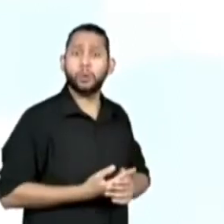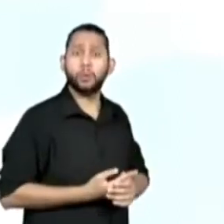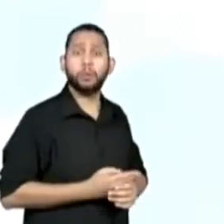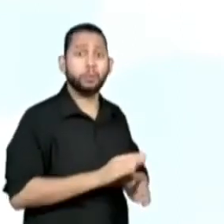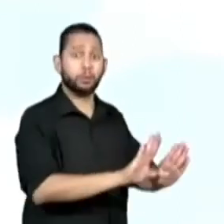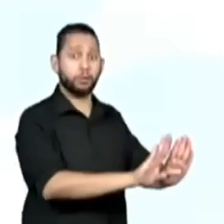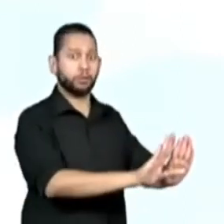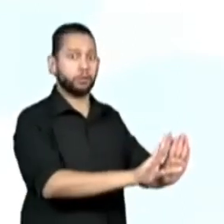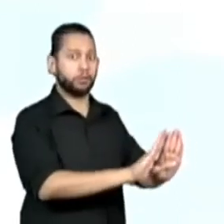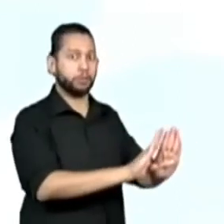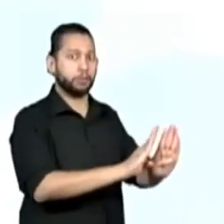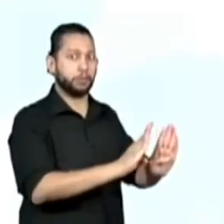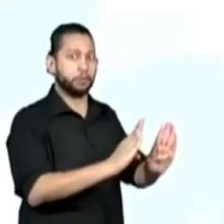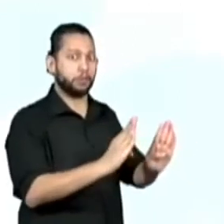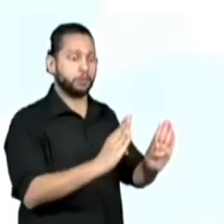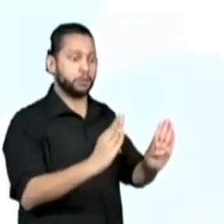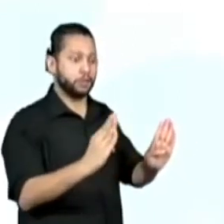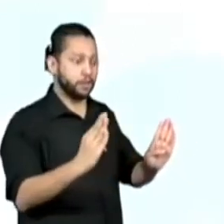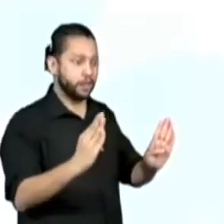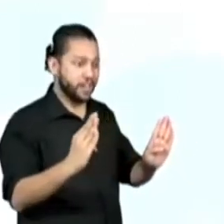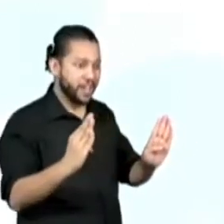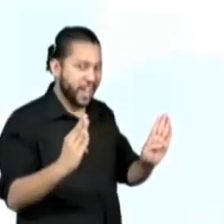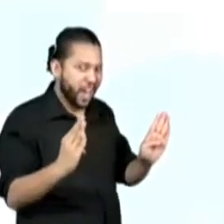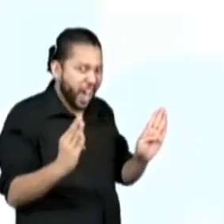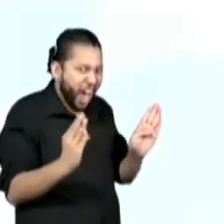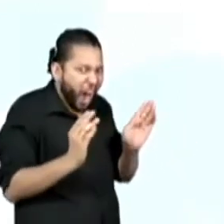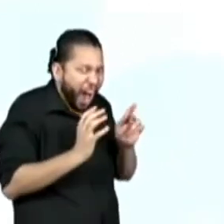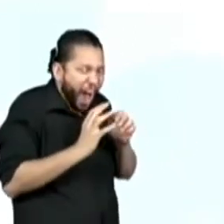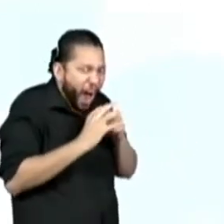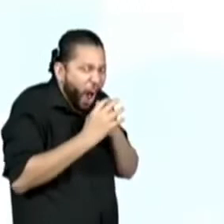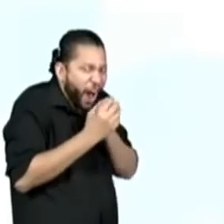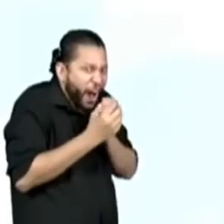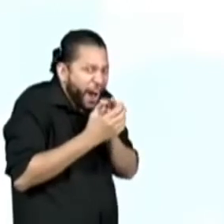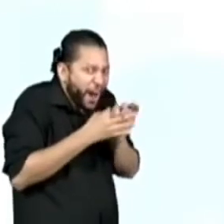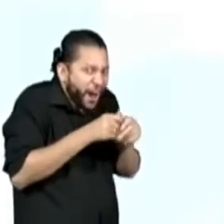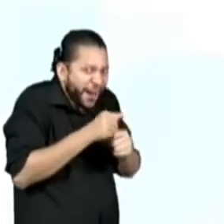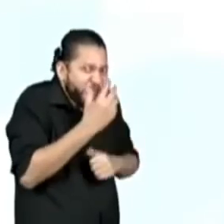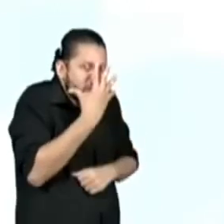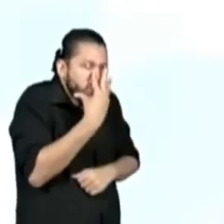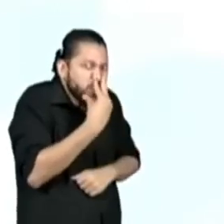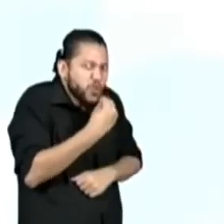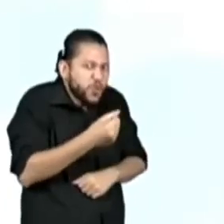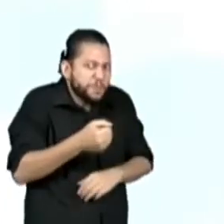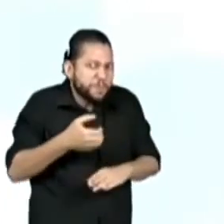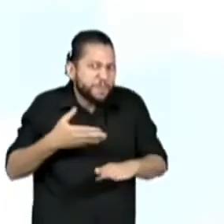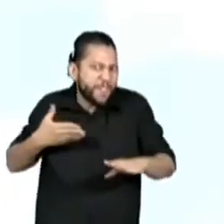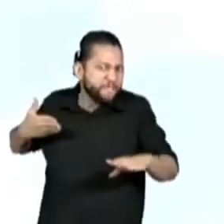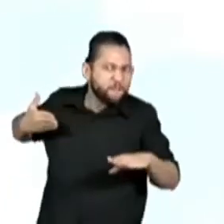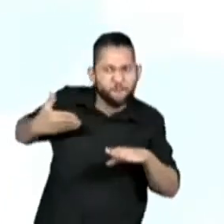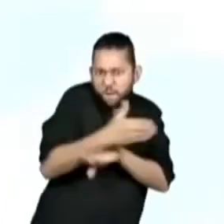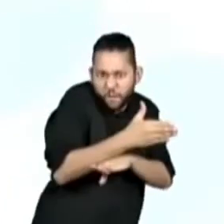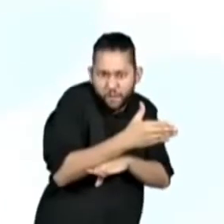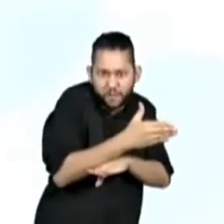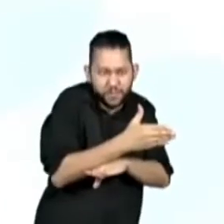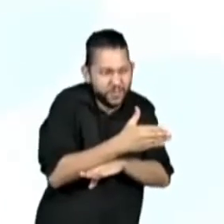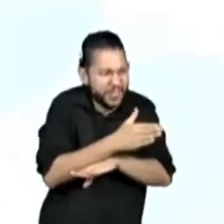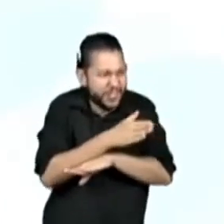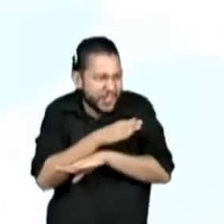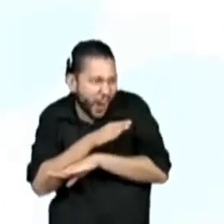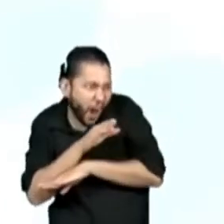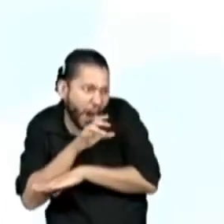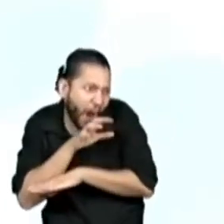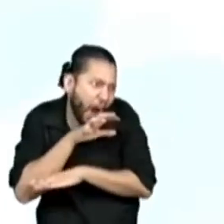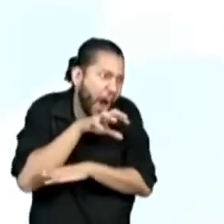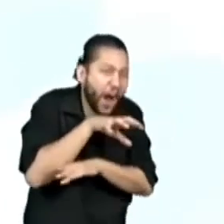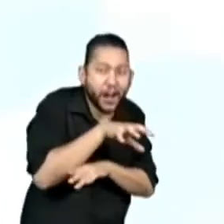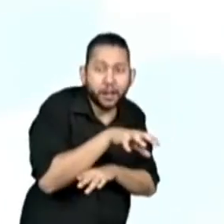a porta. Mas foi o lobo quem entrou. Os cabritinhos, amedrontados,